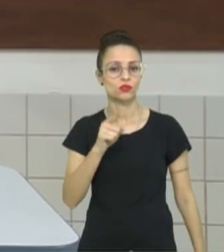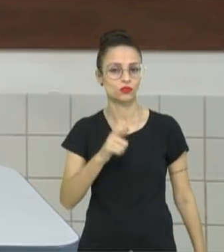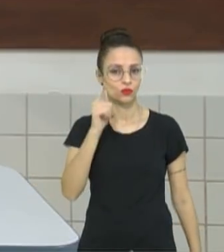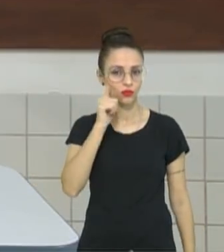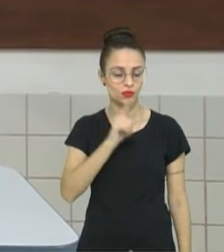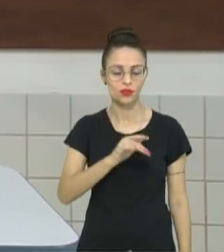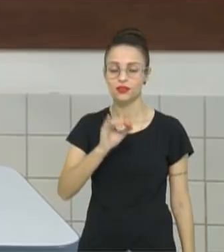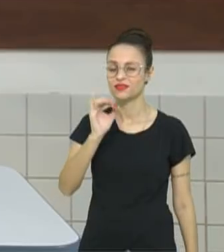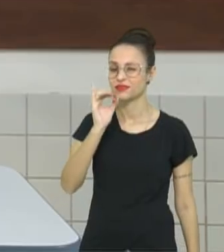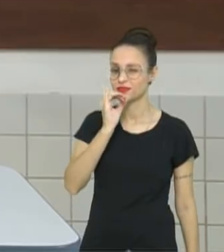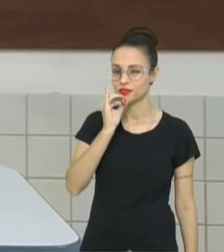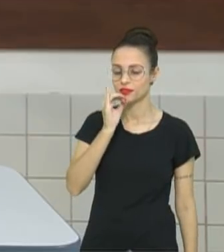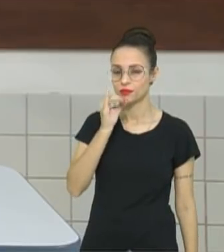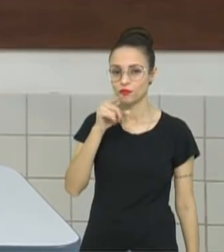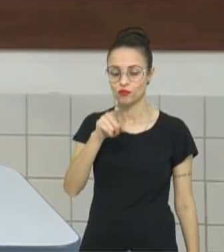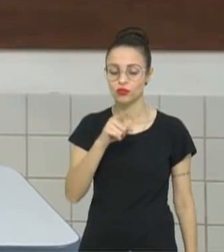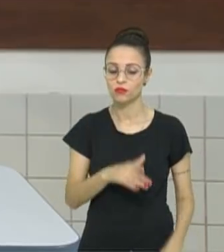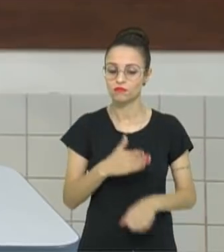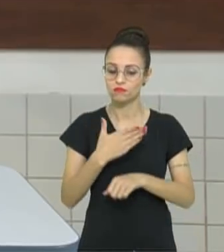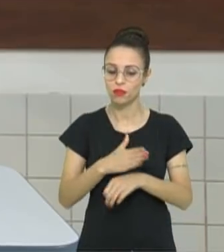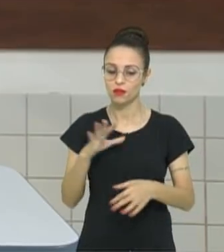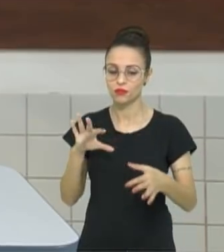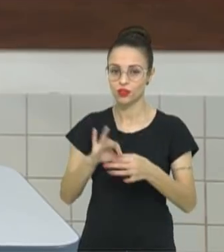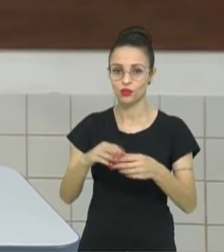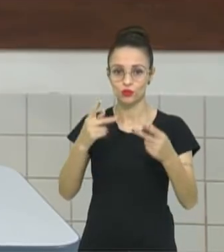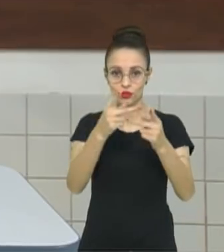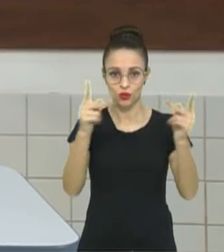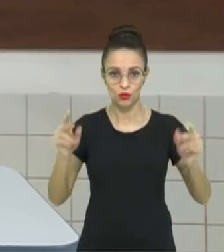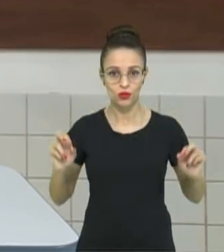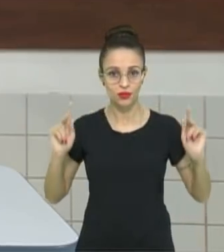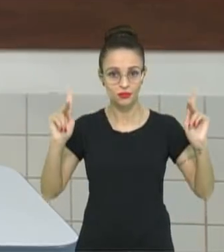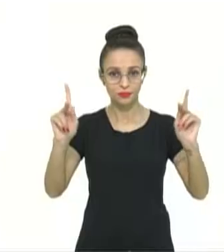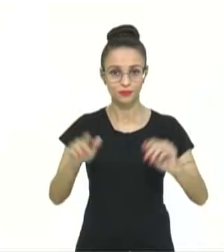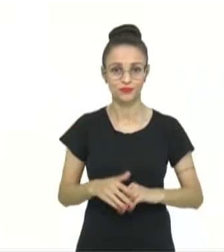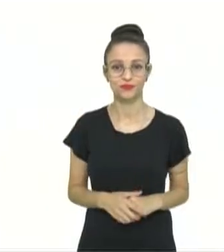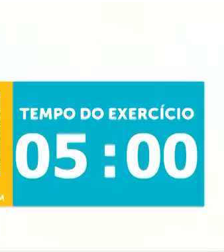um exemplo para você aplicar no seu, ok, gente?